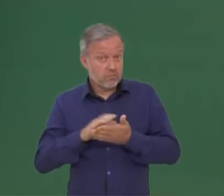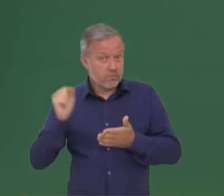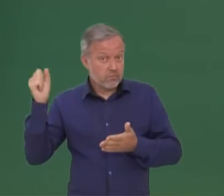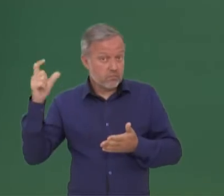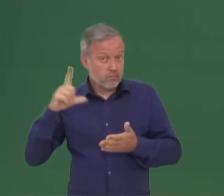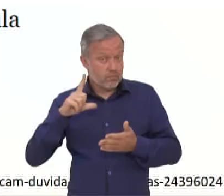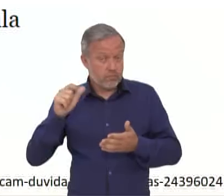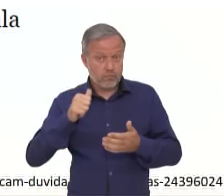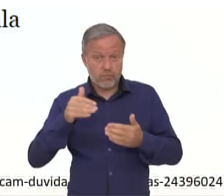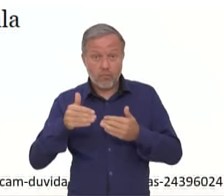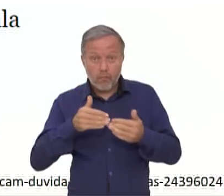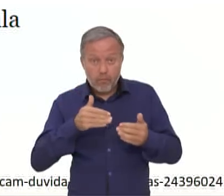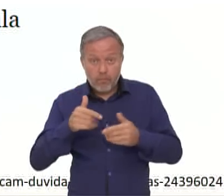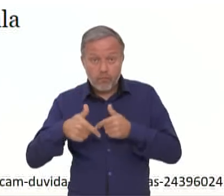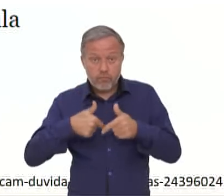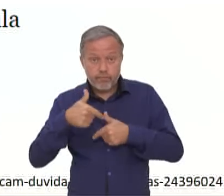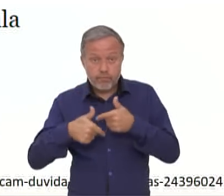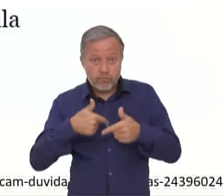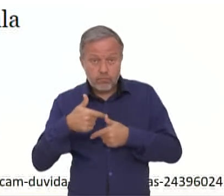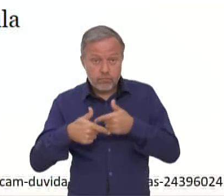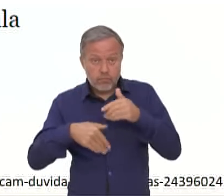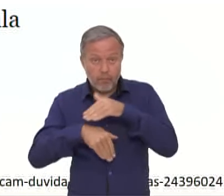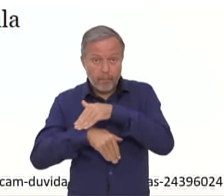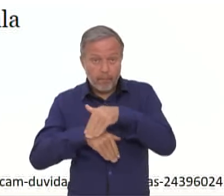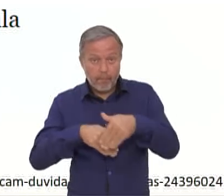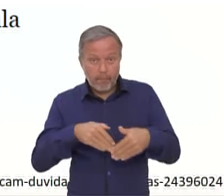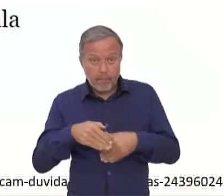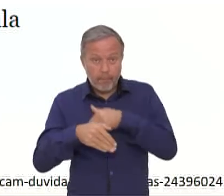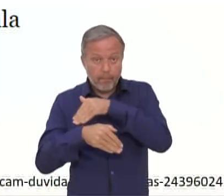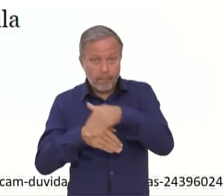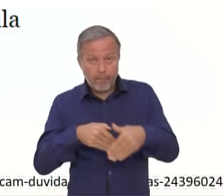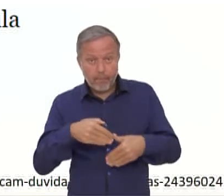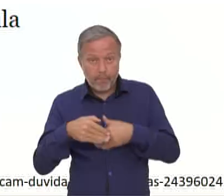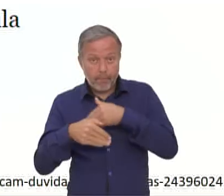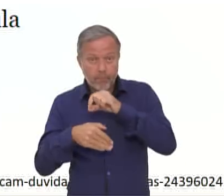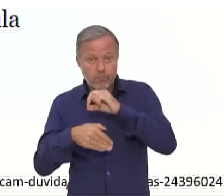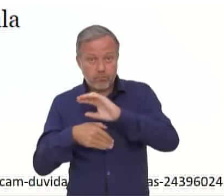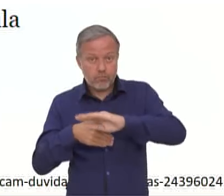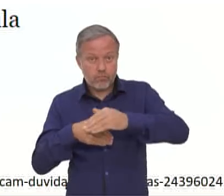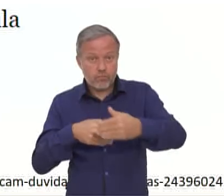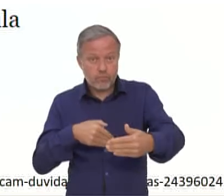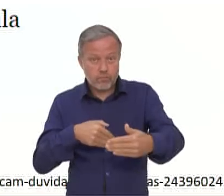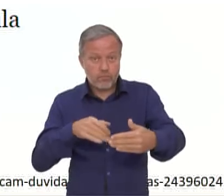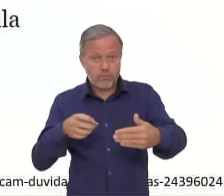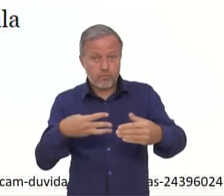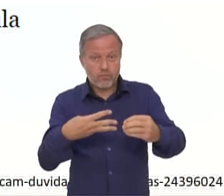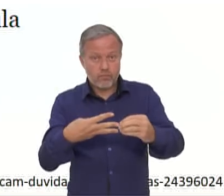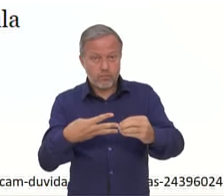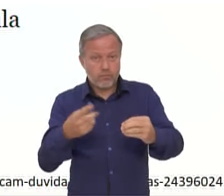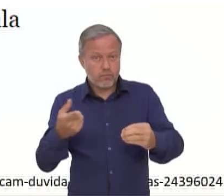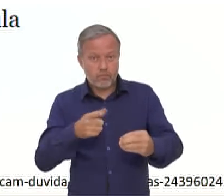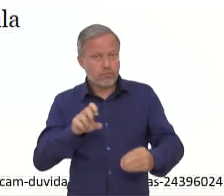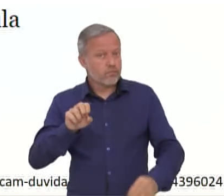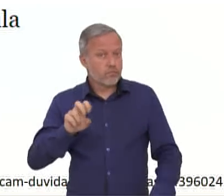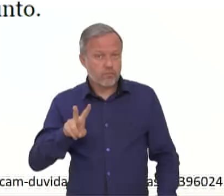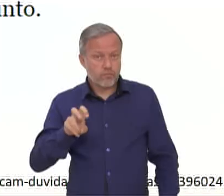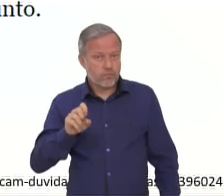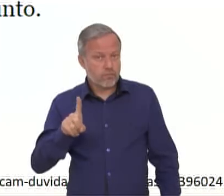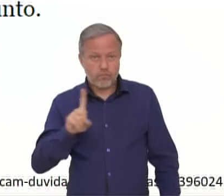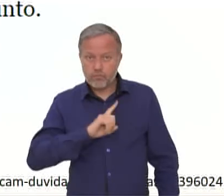realizar qualquer atividade biosintética fora da célula hospedeira, não pode ser considerado um ser